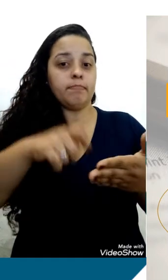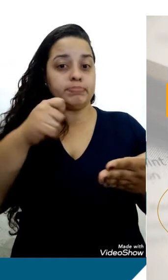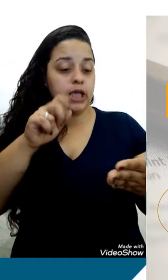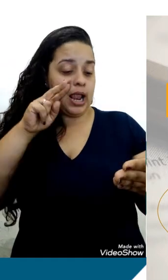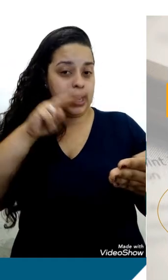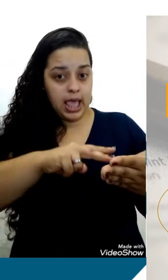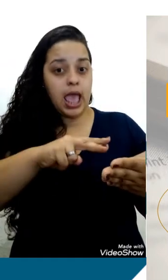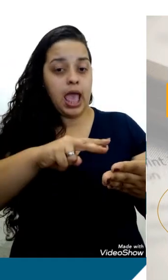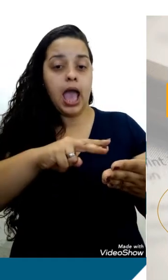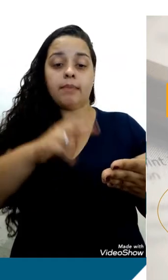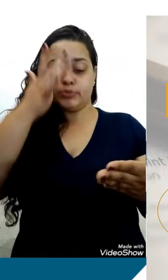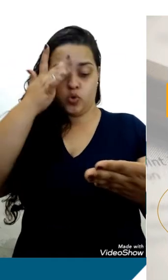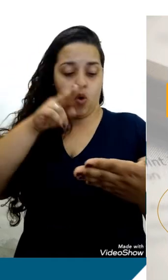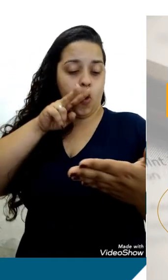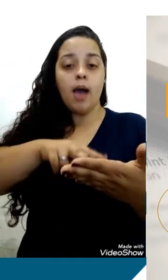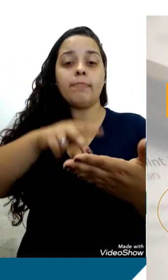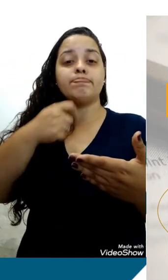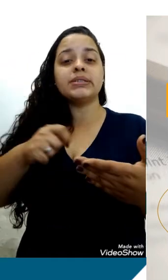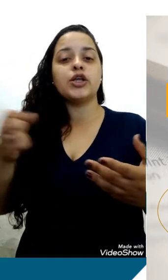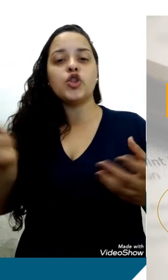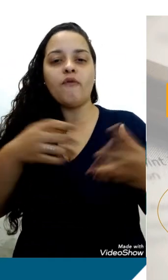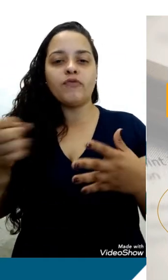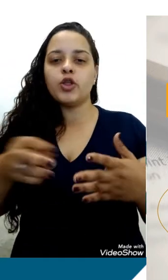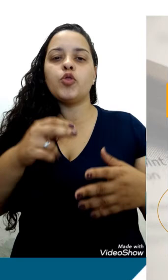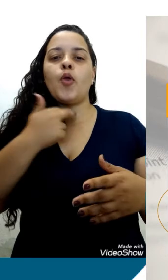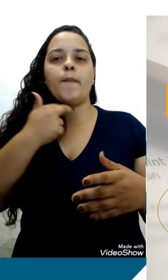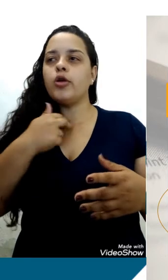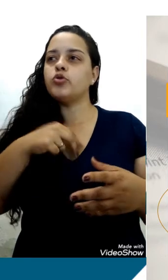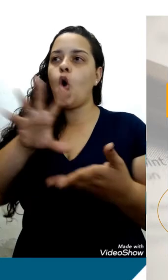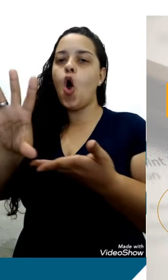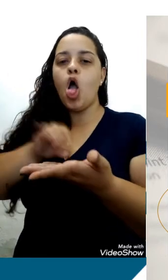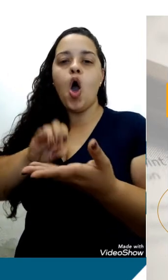seja, ele não pode ser nem baseado e nem copiado dos textos motivadores.